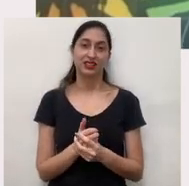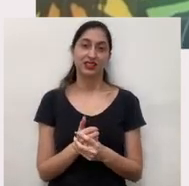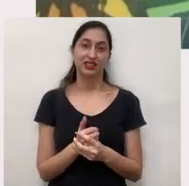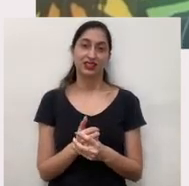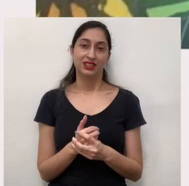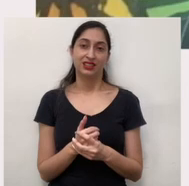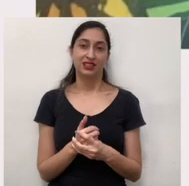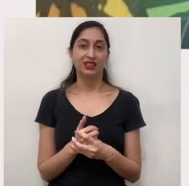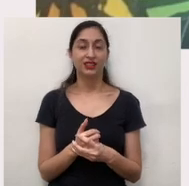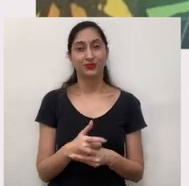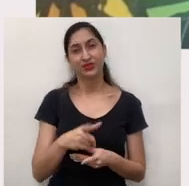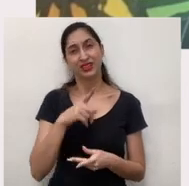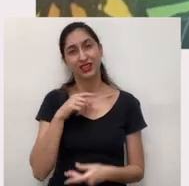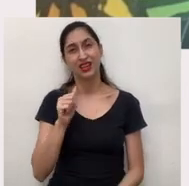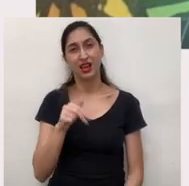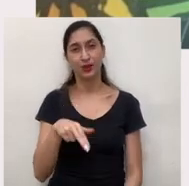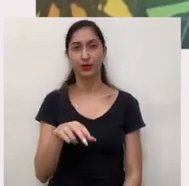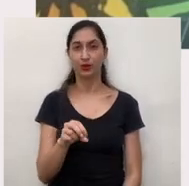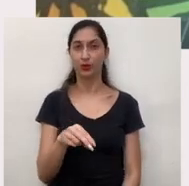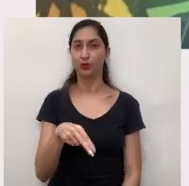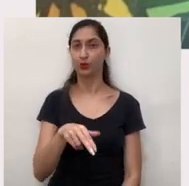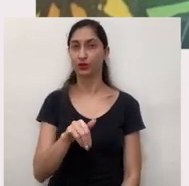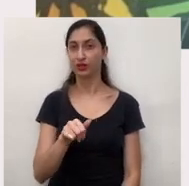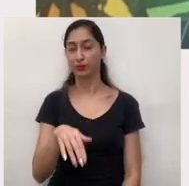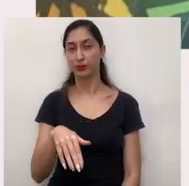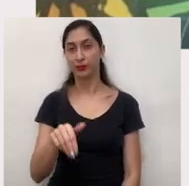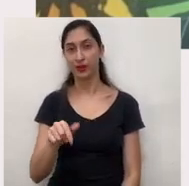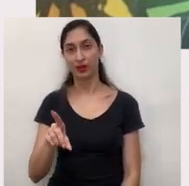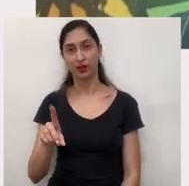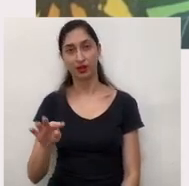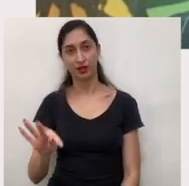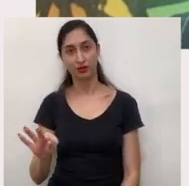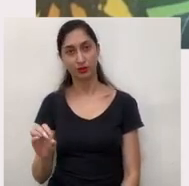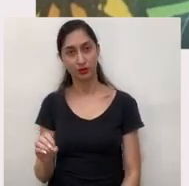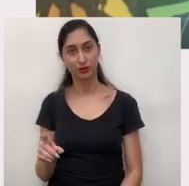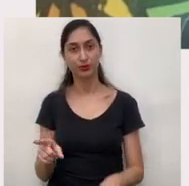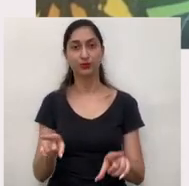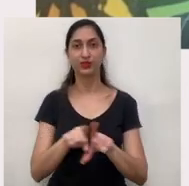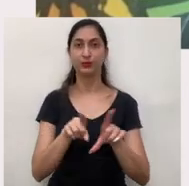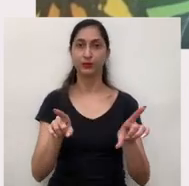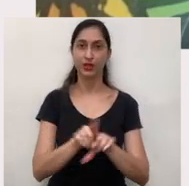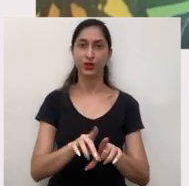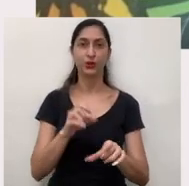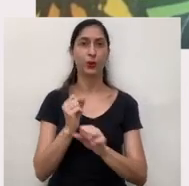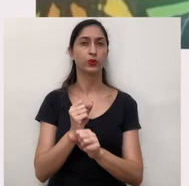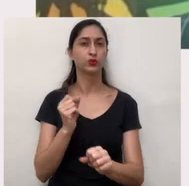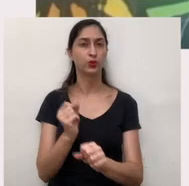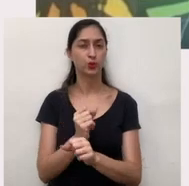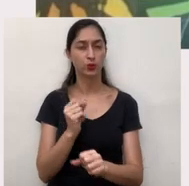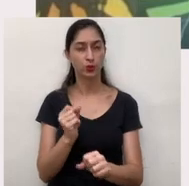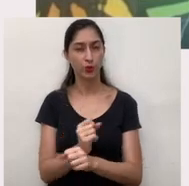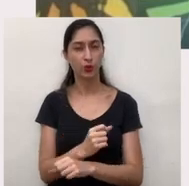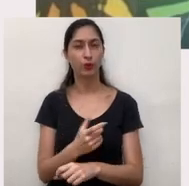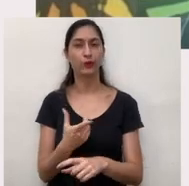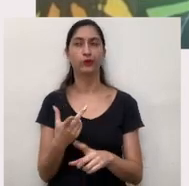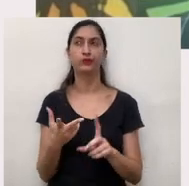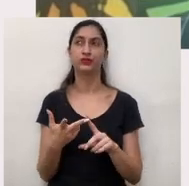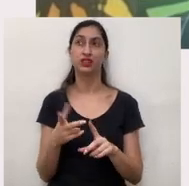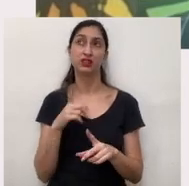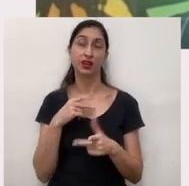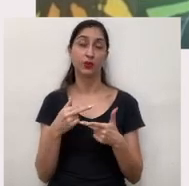essa coisa do anonimato, assim, que eu falei dos serralheiros, dos construtores, é também uma coisa que eu